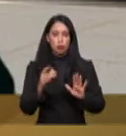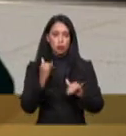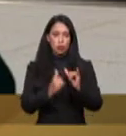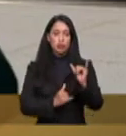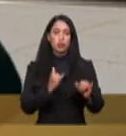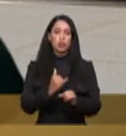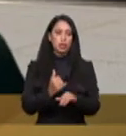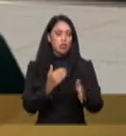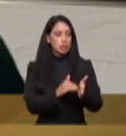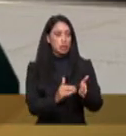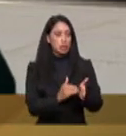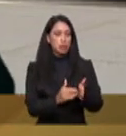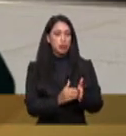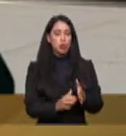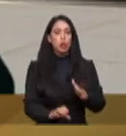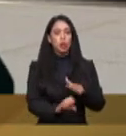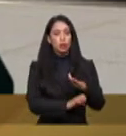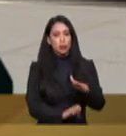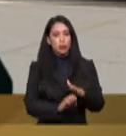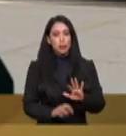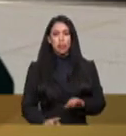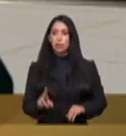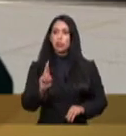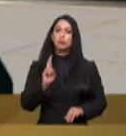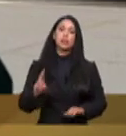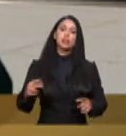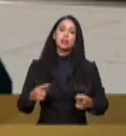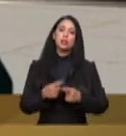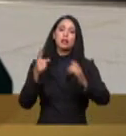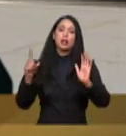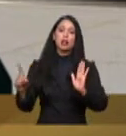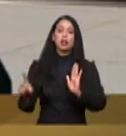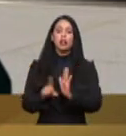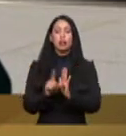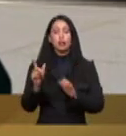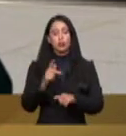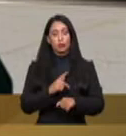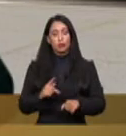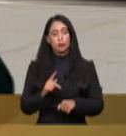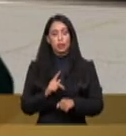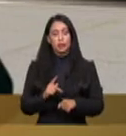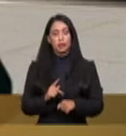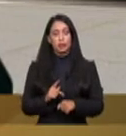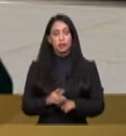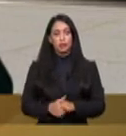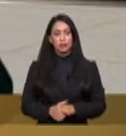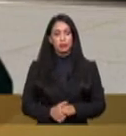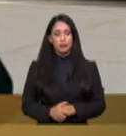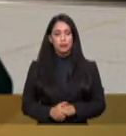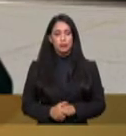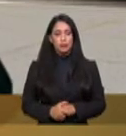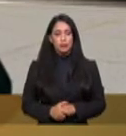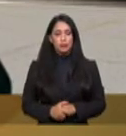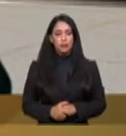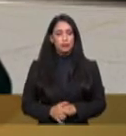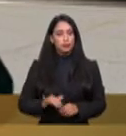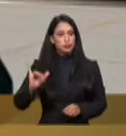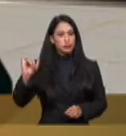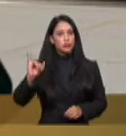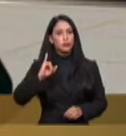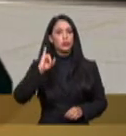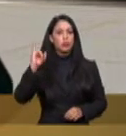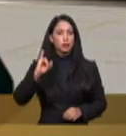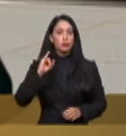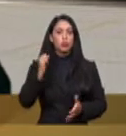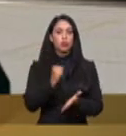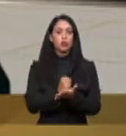sucursal, escritório, estabelecimento, ou representante legalmente estabelecido no país. Vejam aqui essa parte importante. O impulsionamento deve